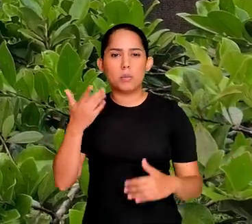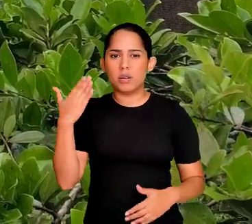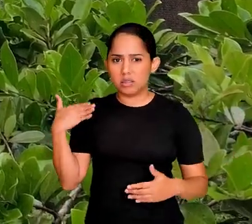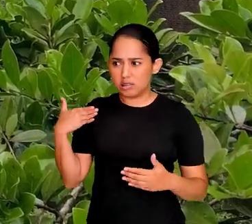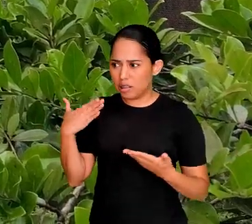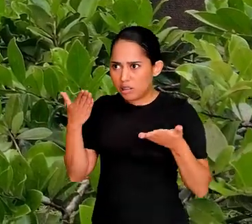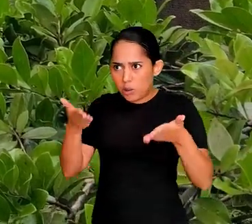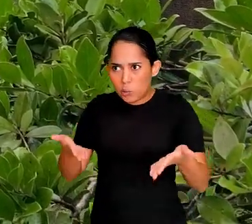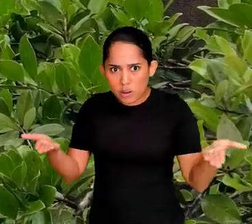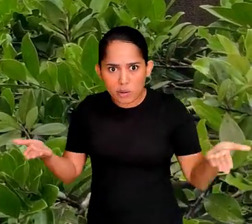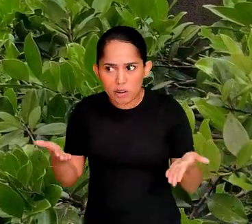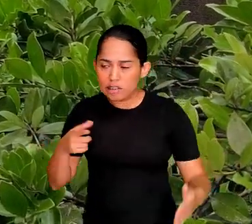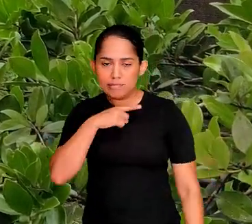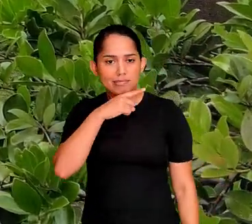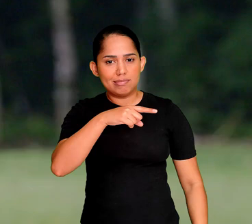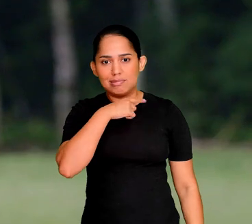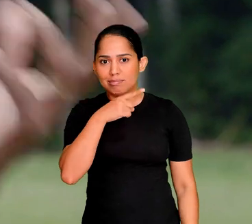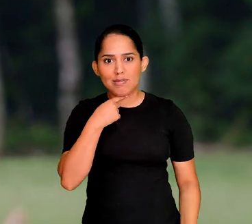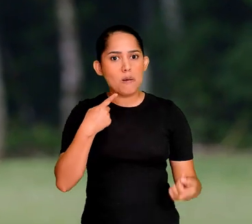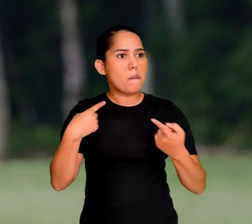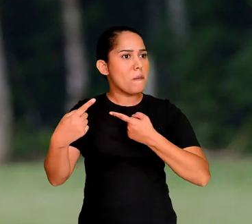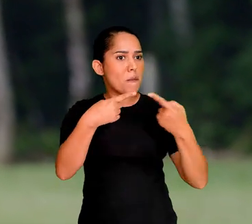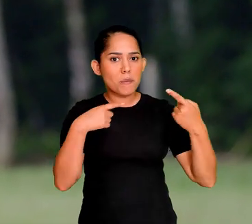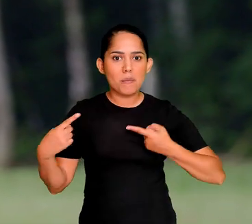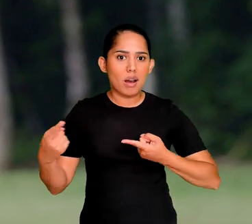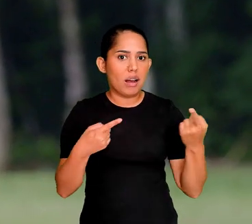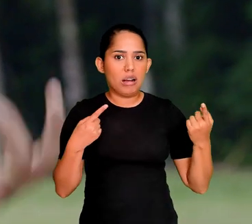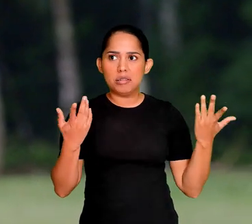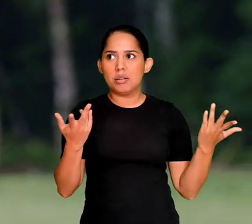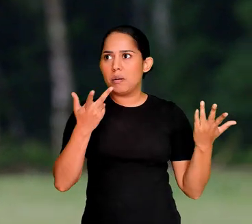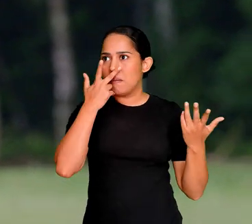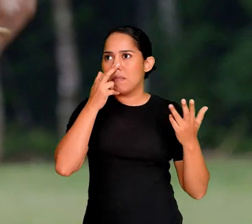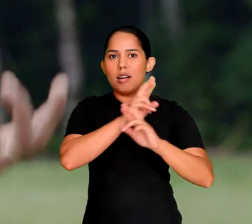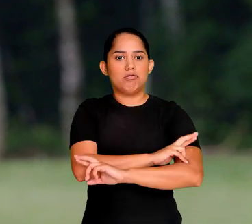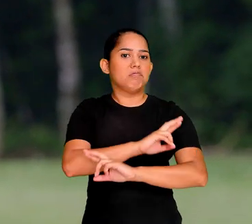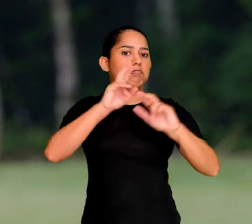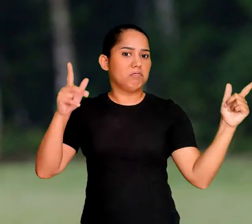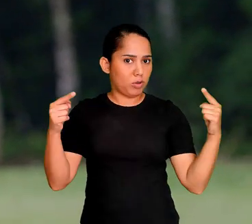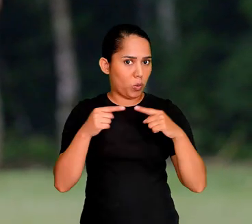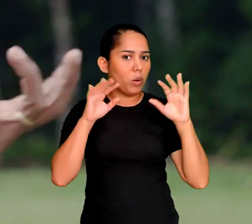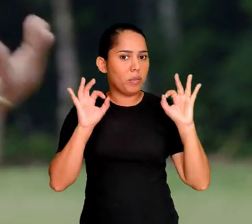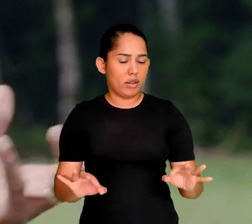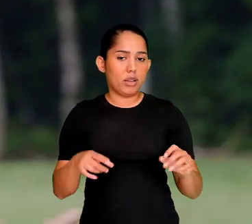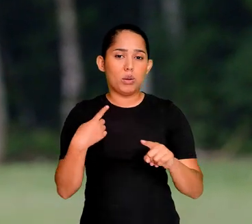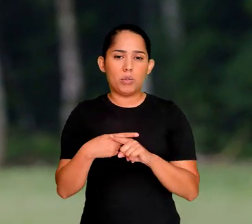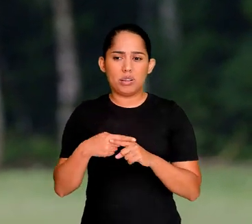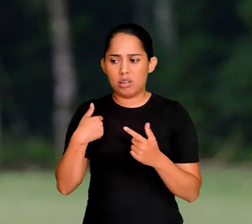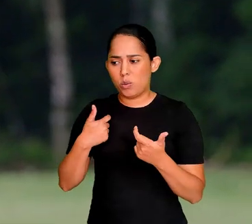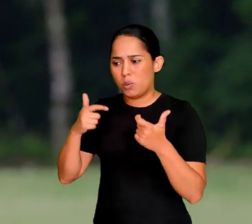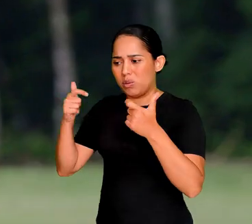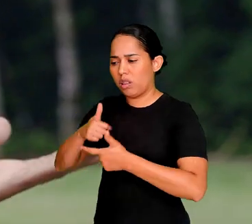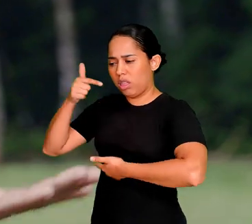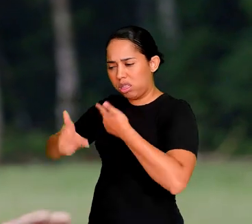não teria a menor possibilidade de eu estar aqui agora com você, trocando essa ideia assim, né? Naturalmente, sem ser algo, né? Se não fosse algo sobrenatural,